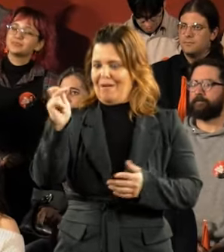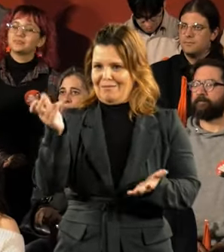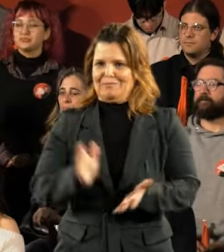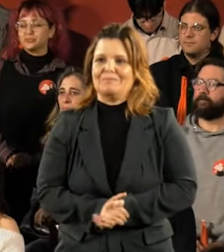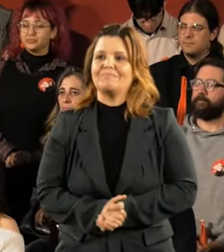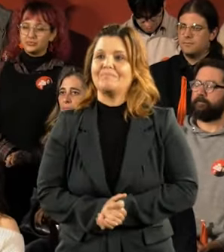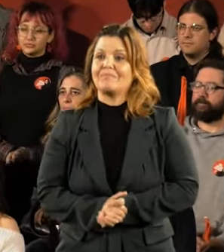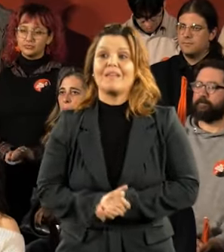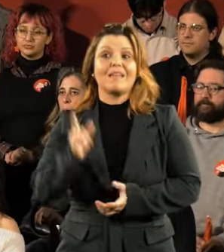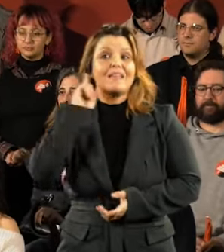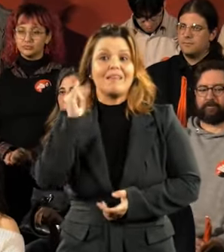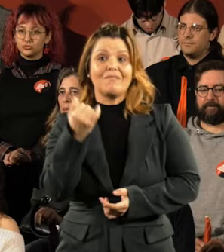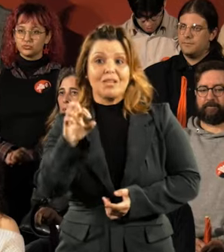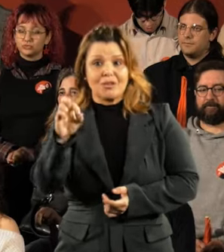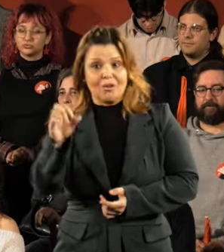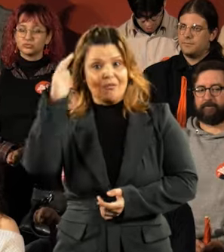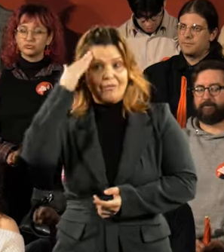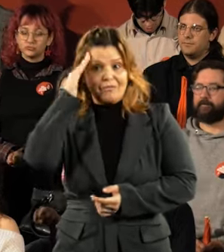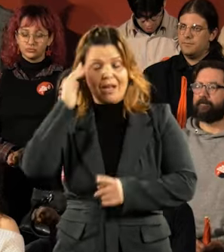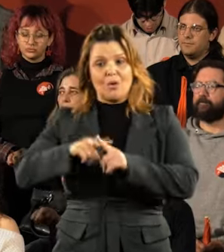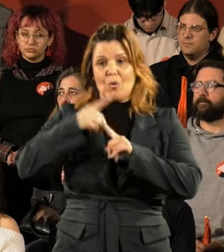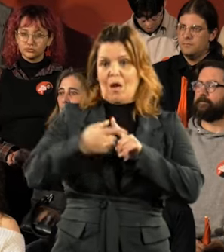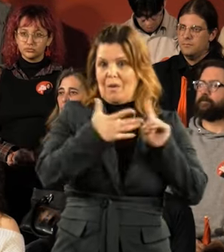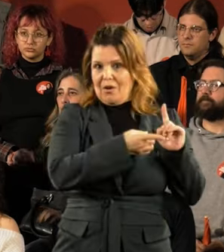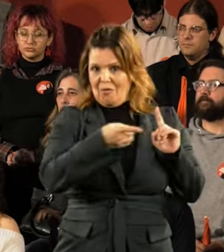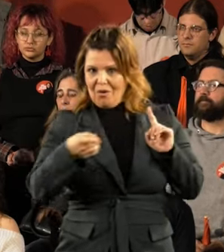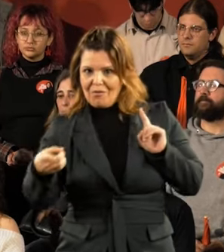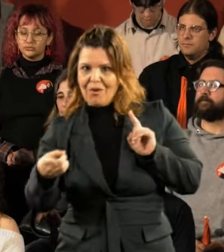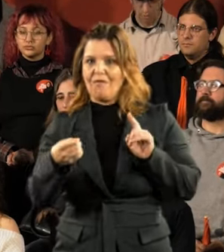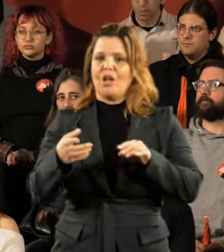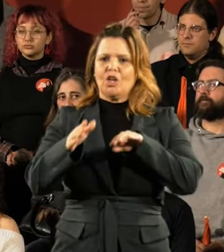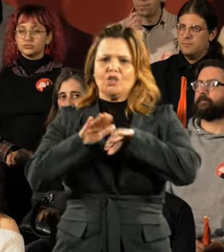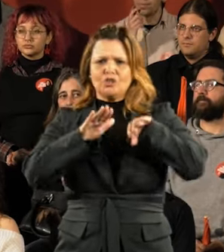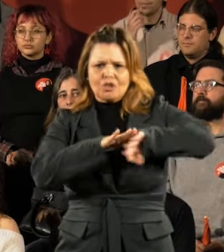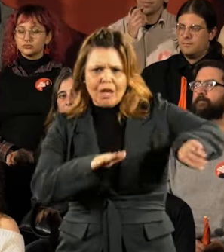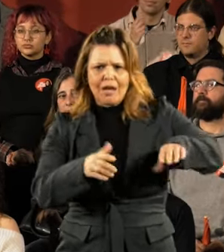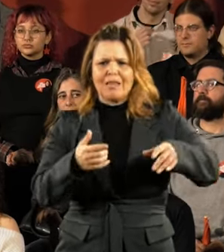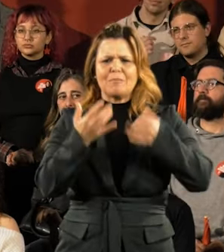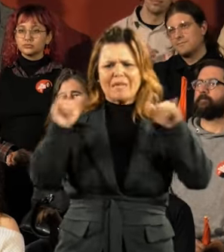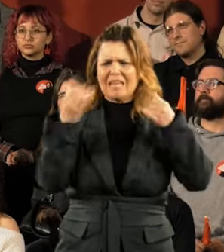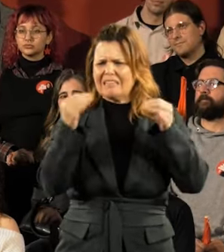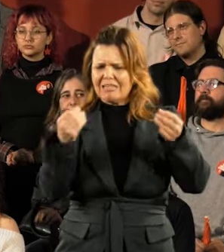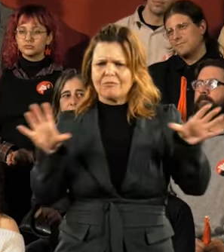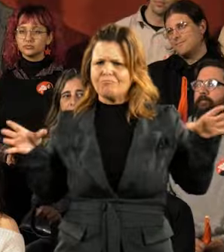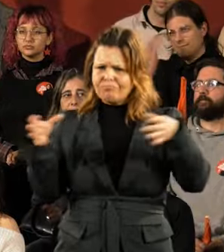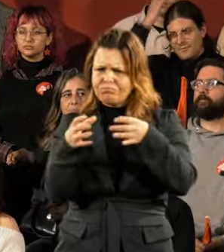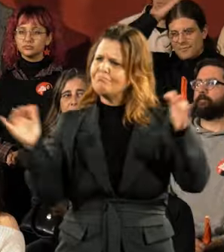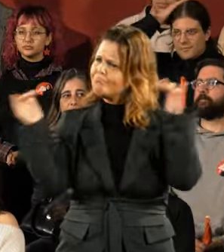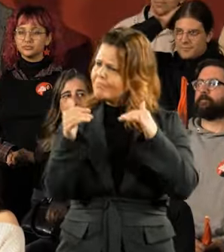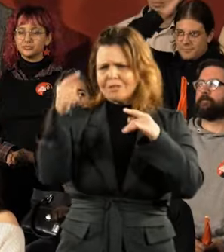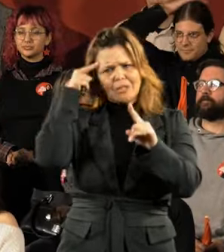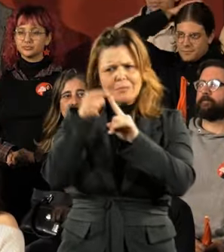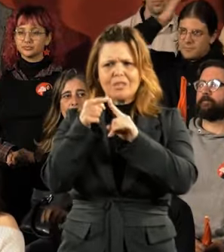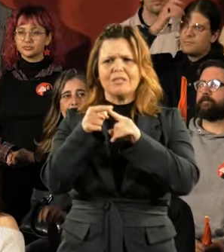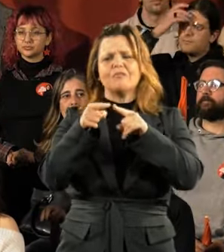a 28 de fevereiro de 1999 correntes de esquerda e muitos Independentes juntaram forças para criar um novo